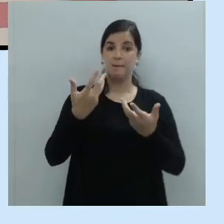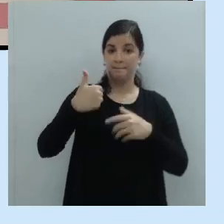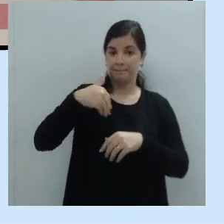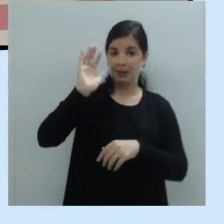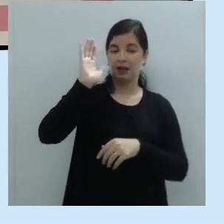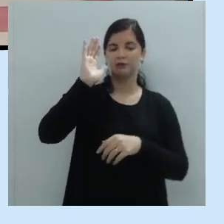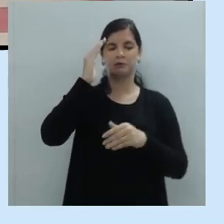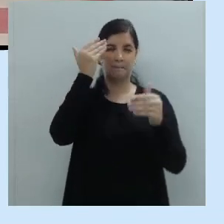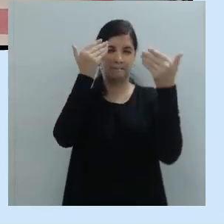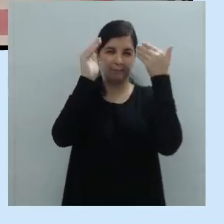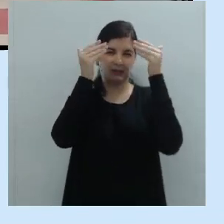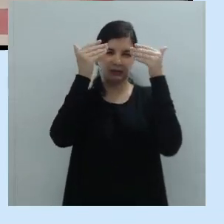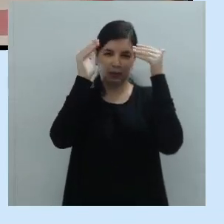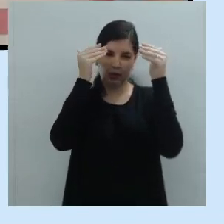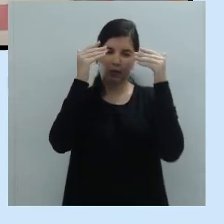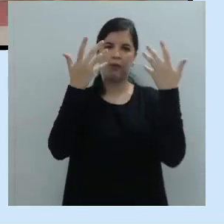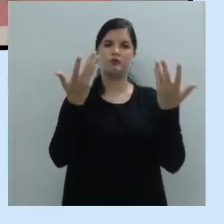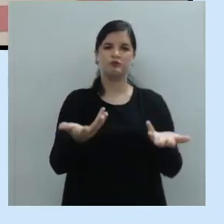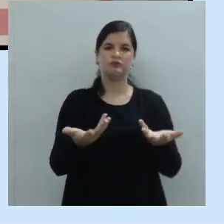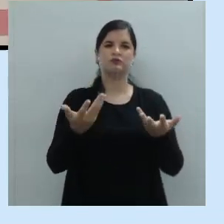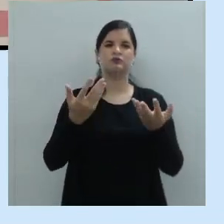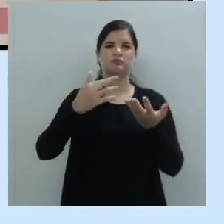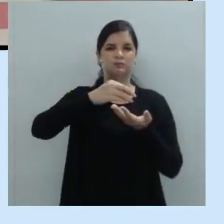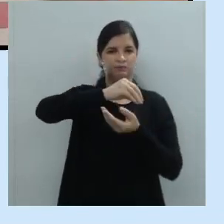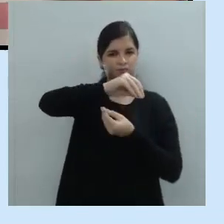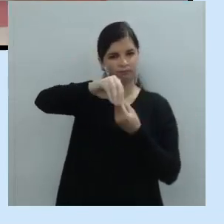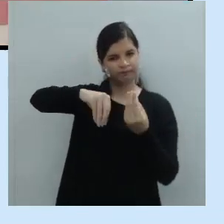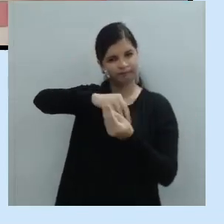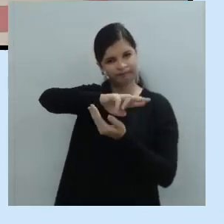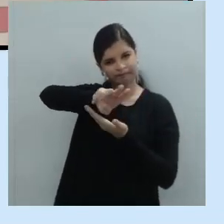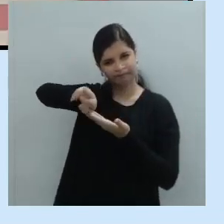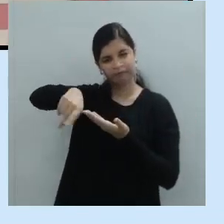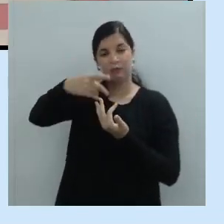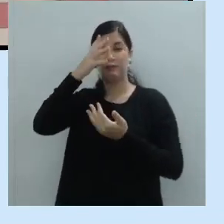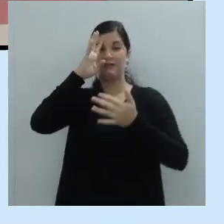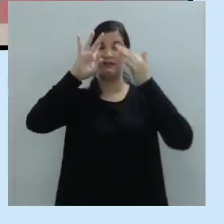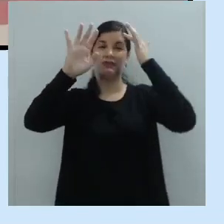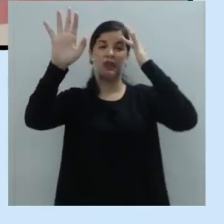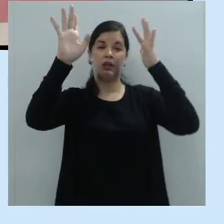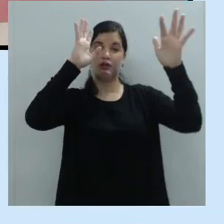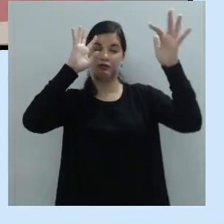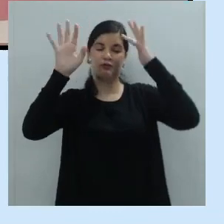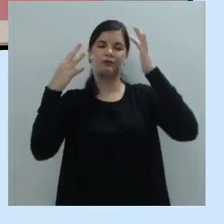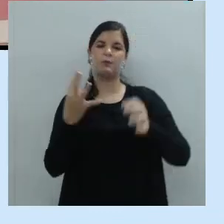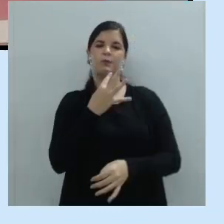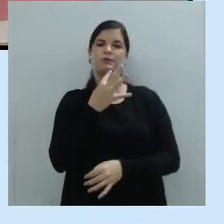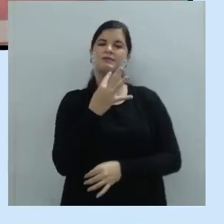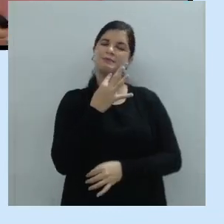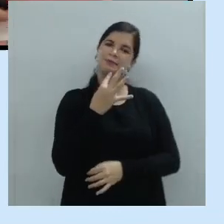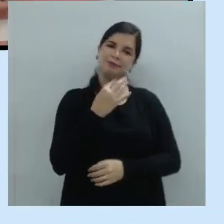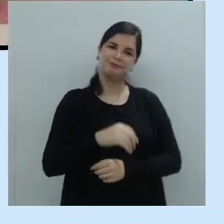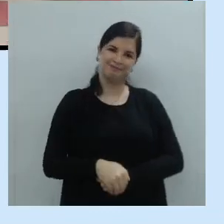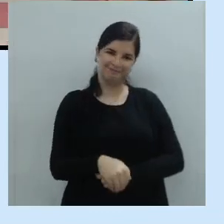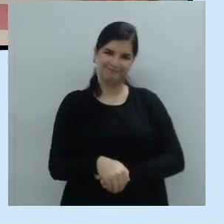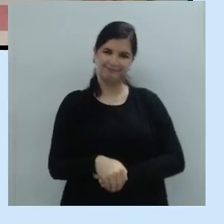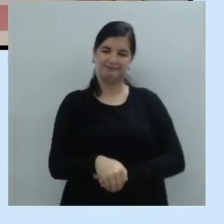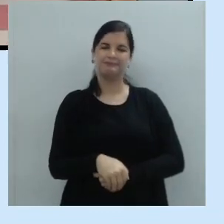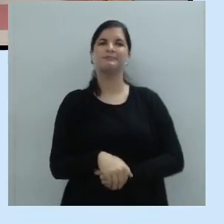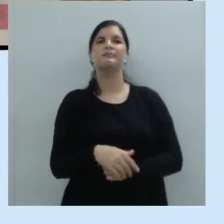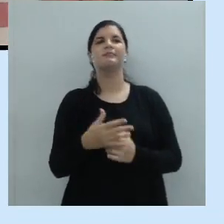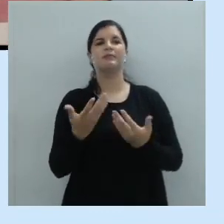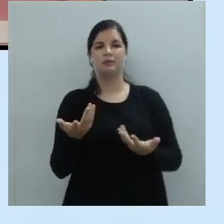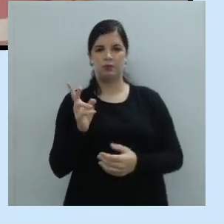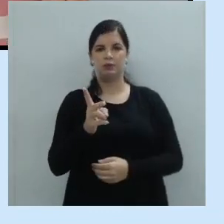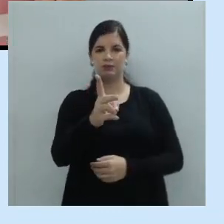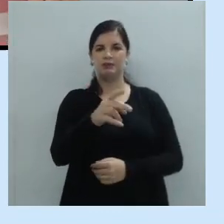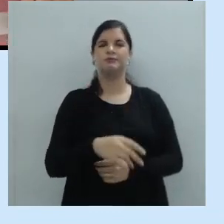maior para o psíquico, o místico, o filosófico, o conhecimento. Então, vamos